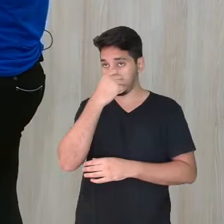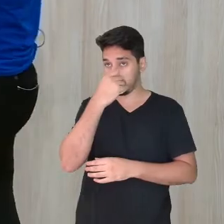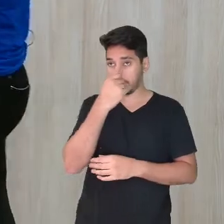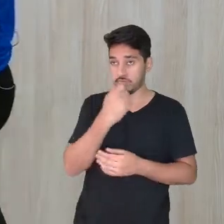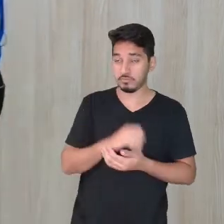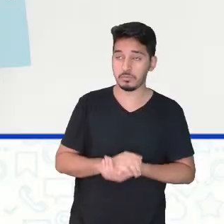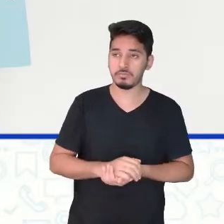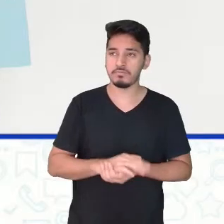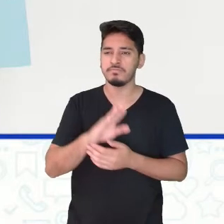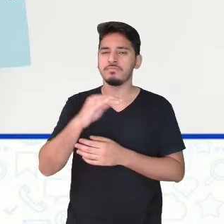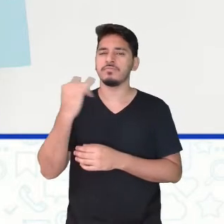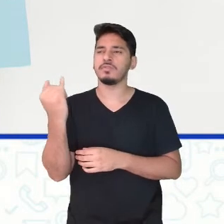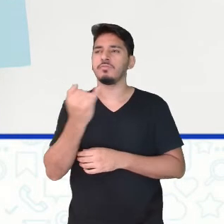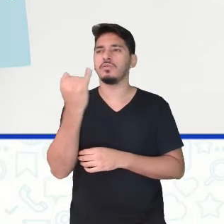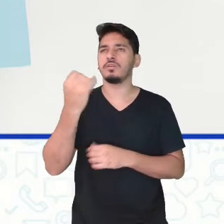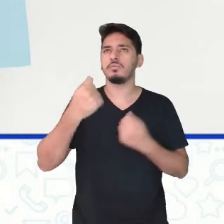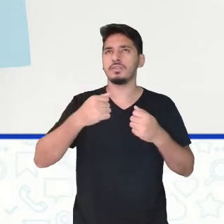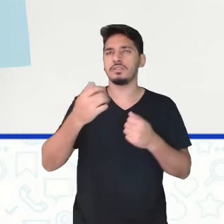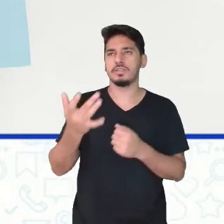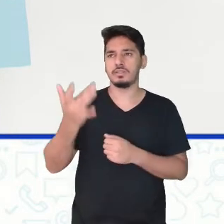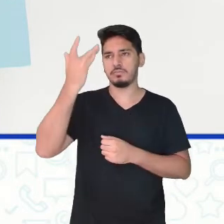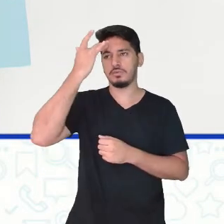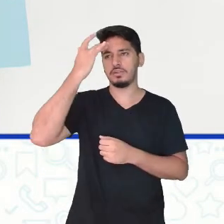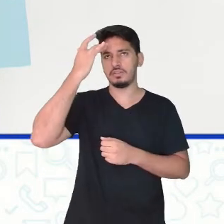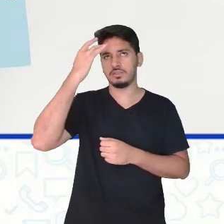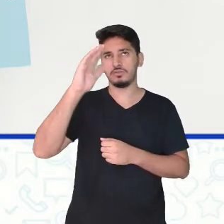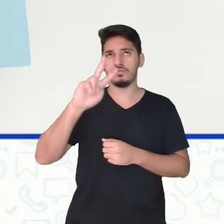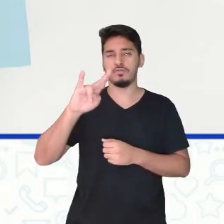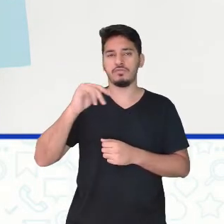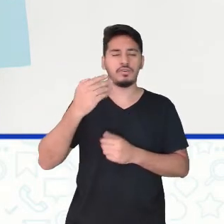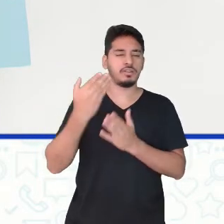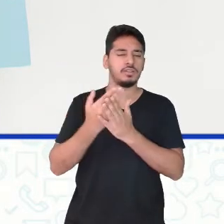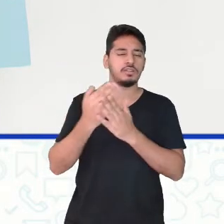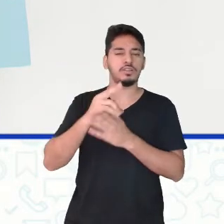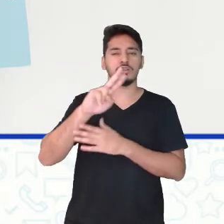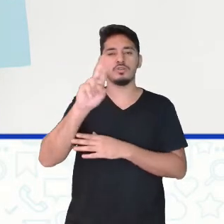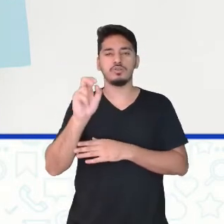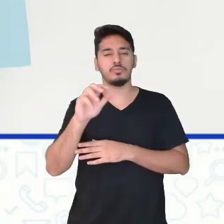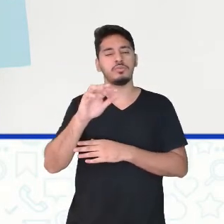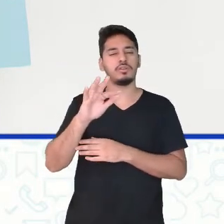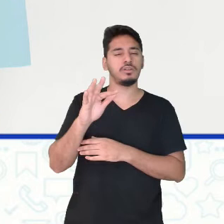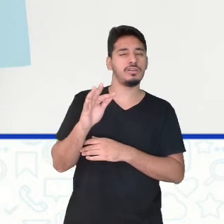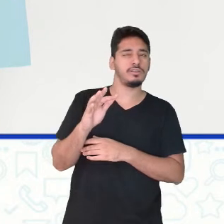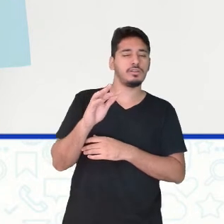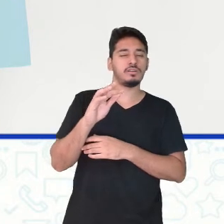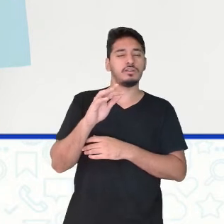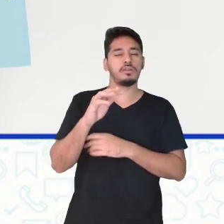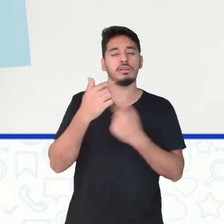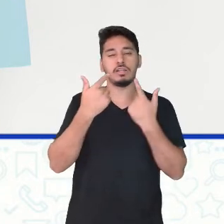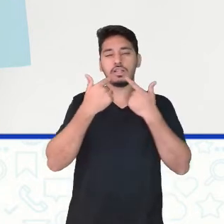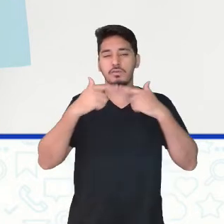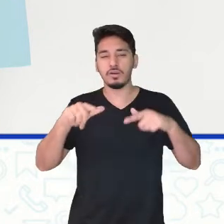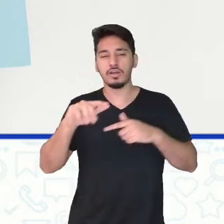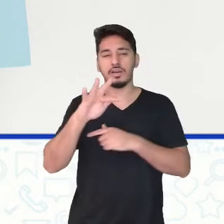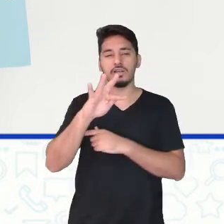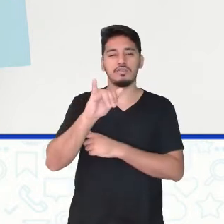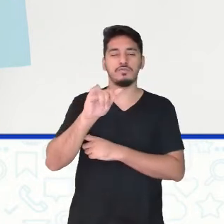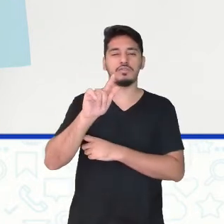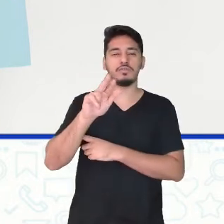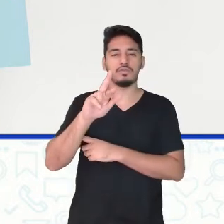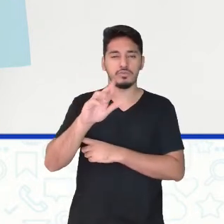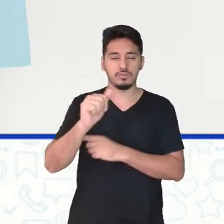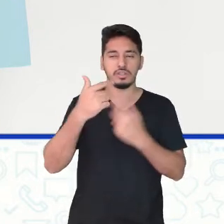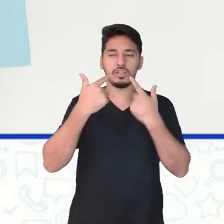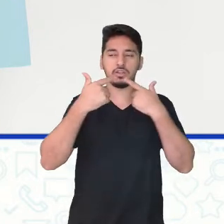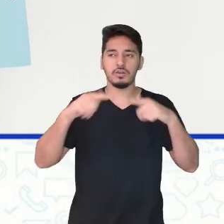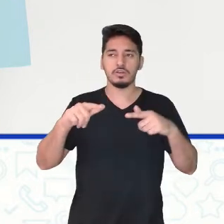Uma coisa importante que a gente precisa ter em mente quando a gente vai trabalhar figuras de linguagem é que algumas delas são muito próximas e fazem com que a gente se confunda. Por